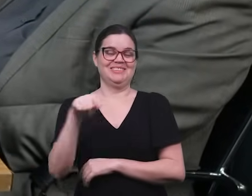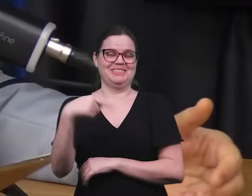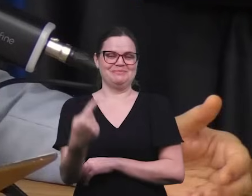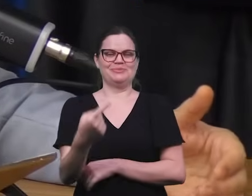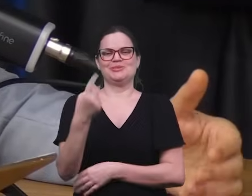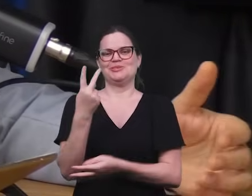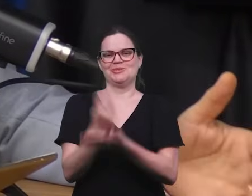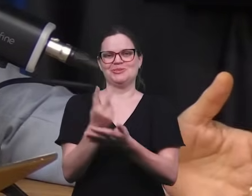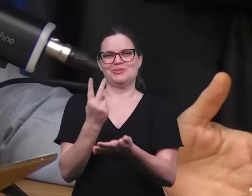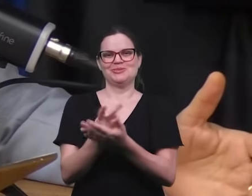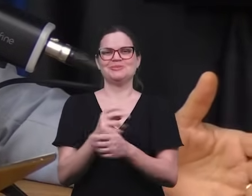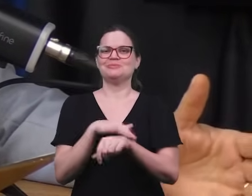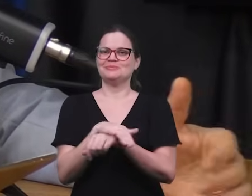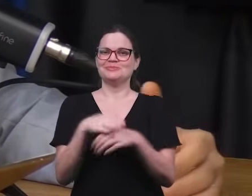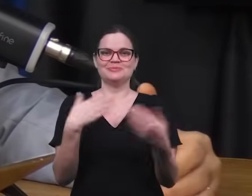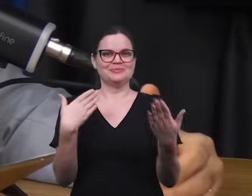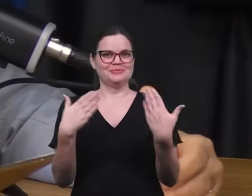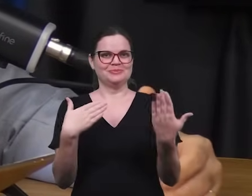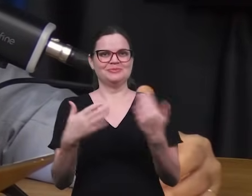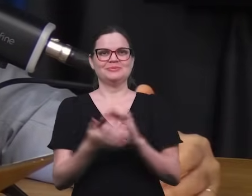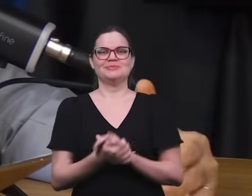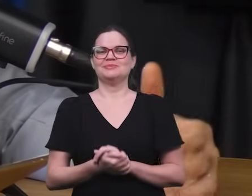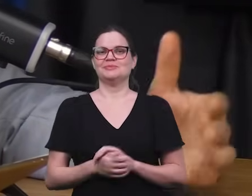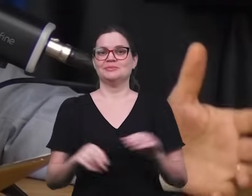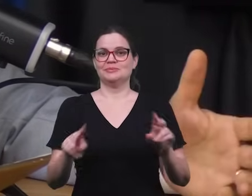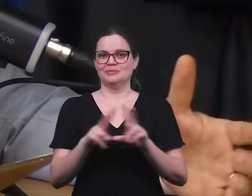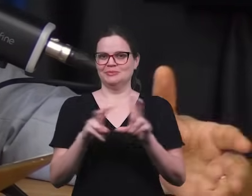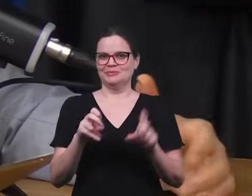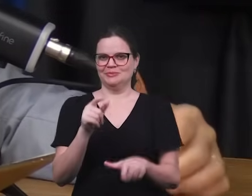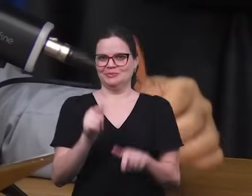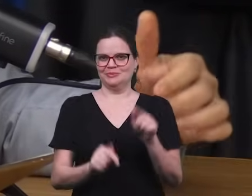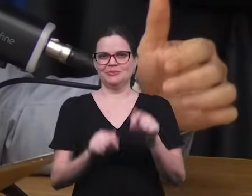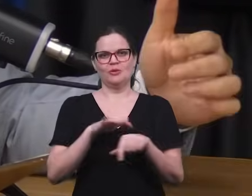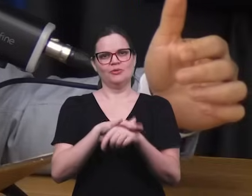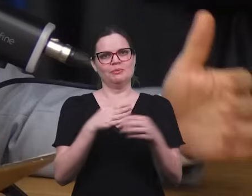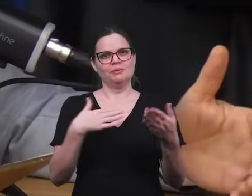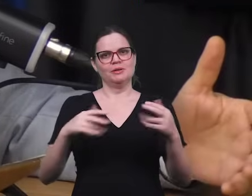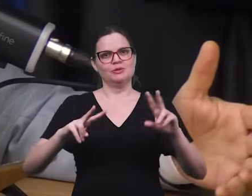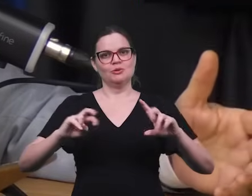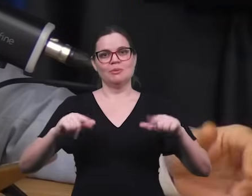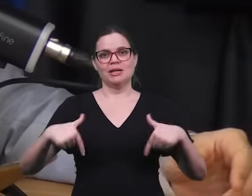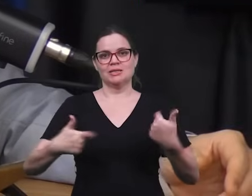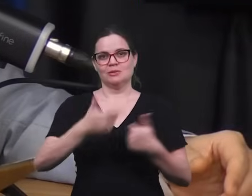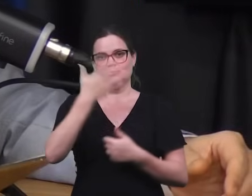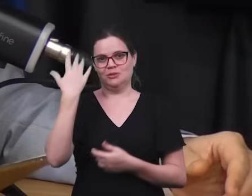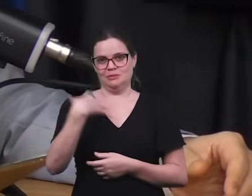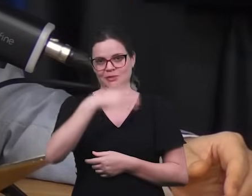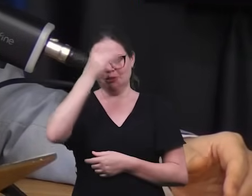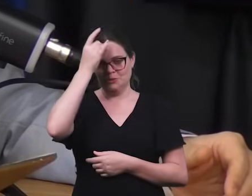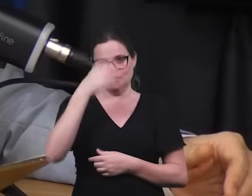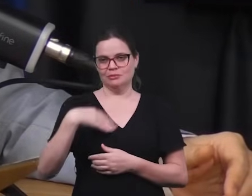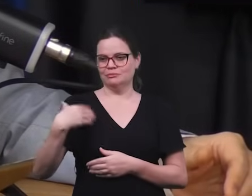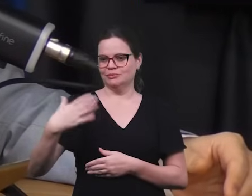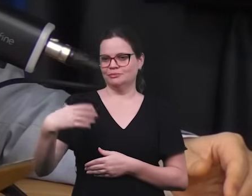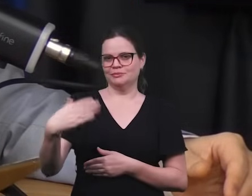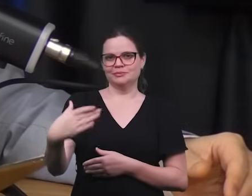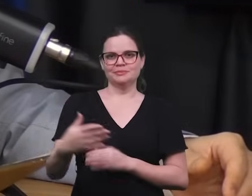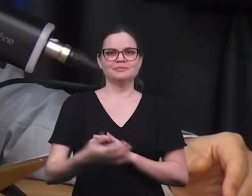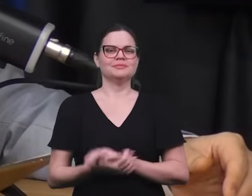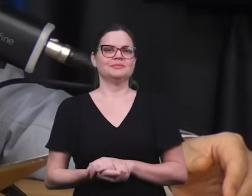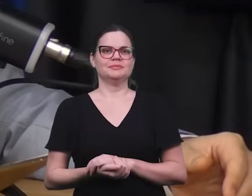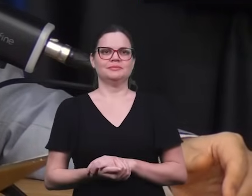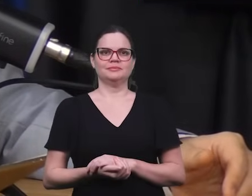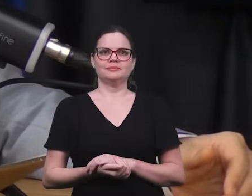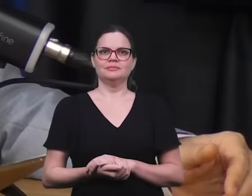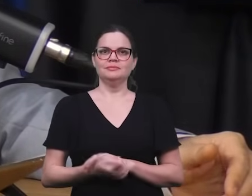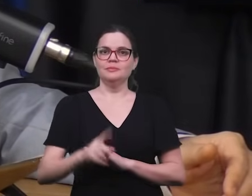vai continuar nessa abordagem que a gente faz, tratando sobre o Espírito Santo ao longo dos programas e